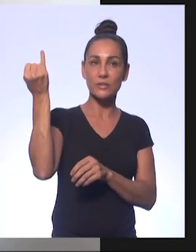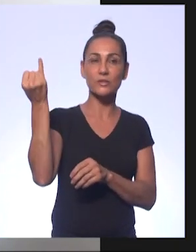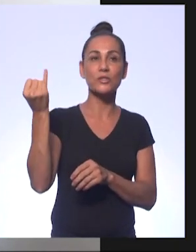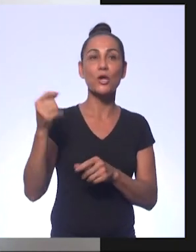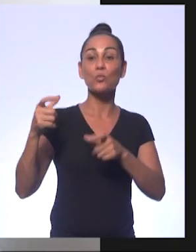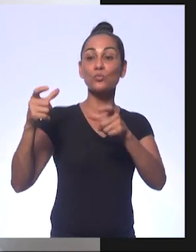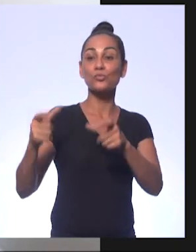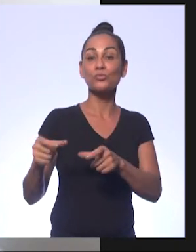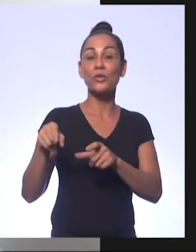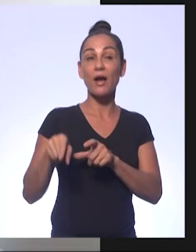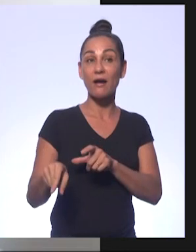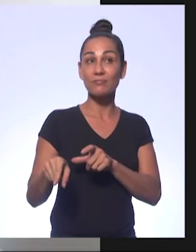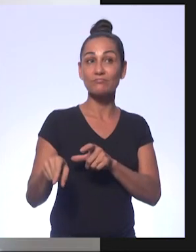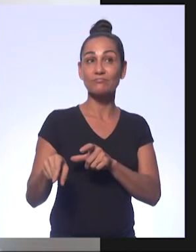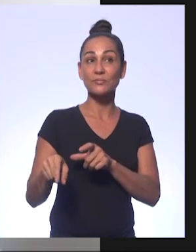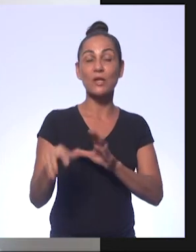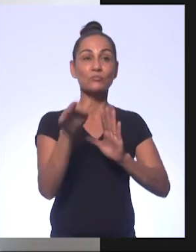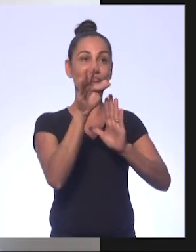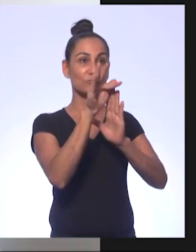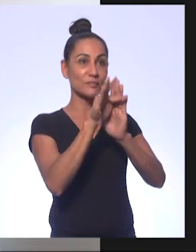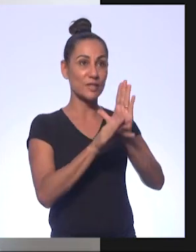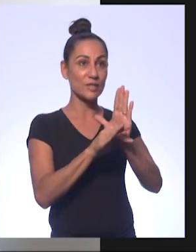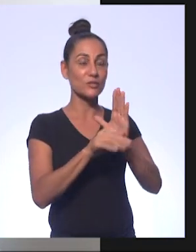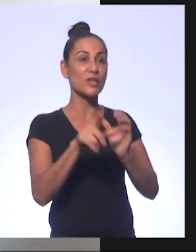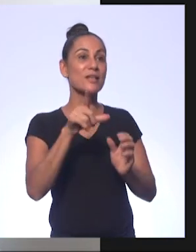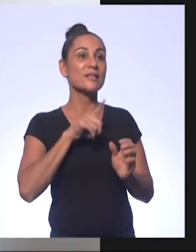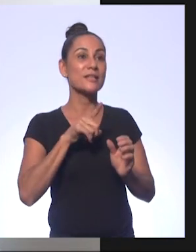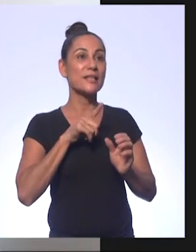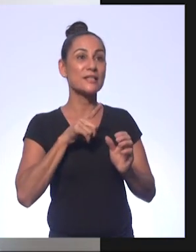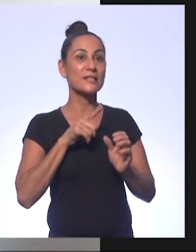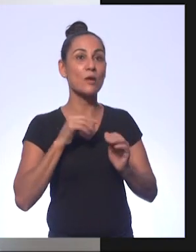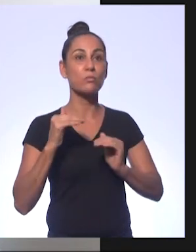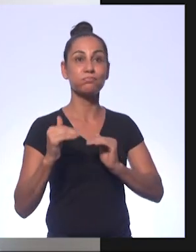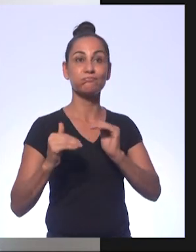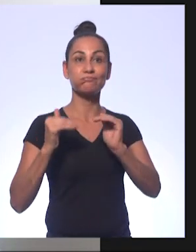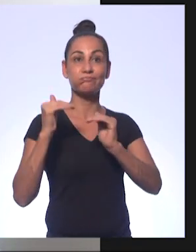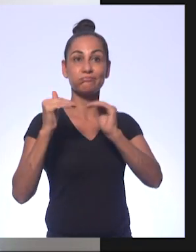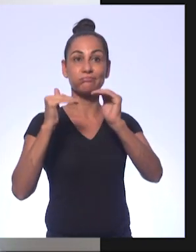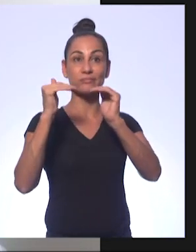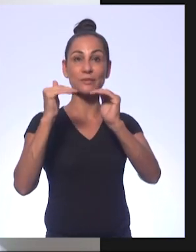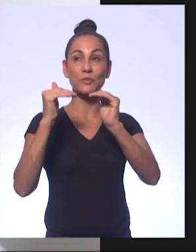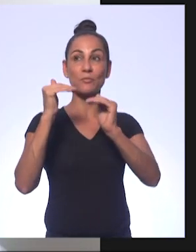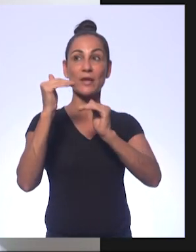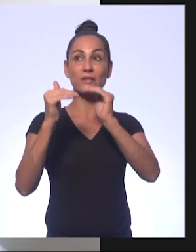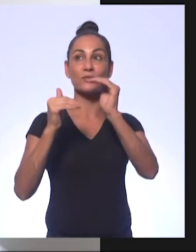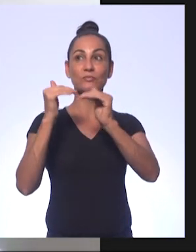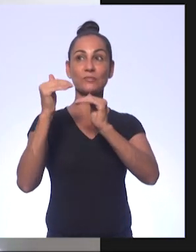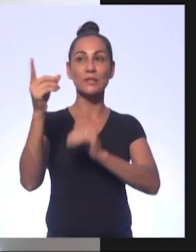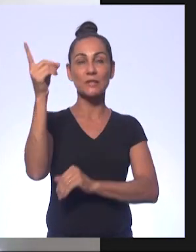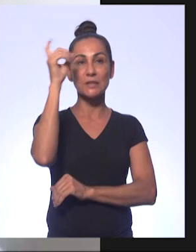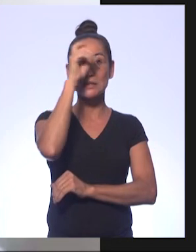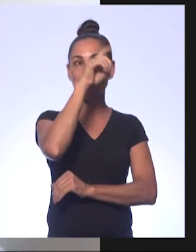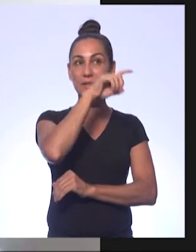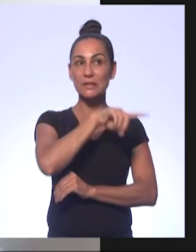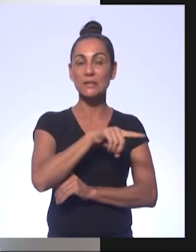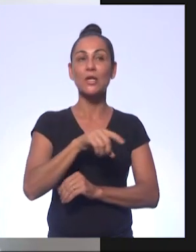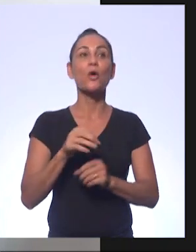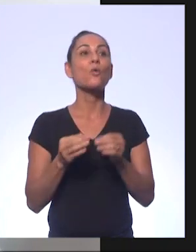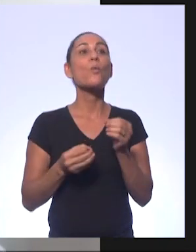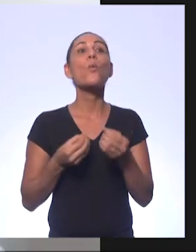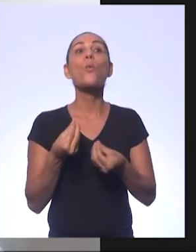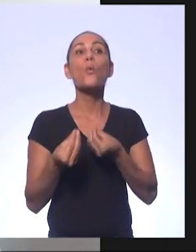determinado local, os textos têm que ser progressivamente mais complexos. Como é que a gente vai fazer isso? A gente vai fazer